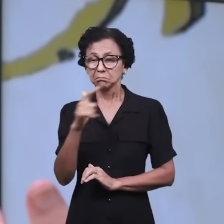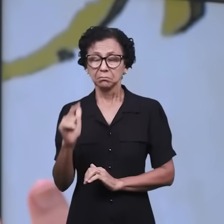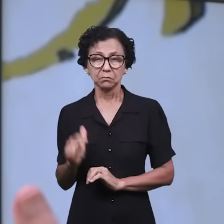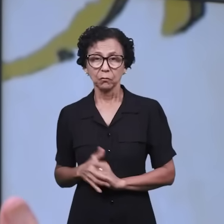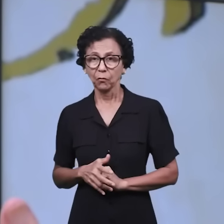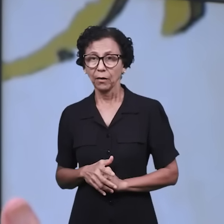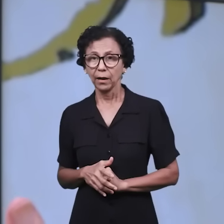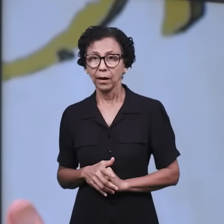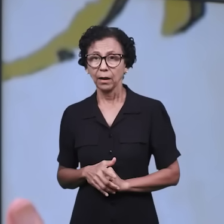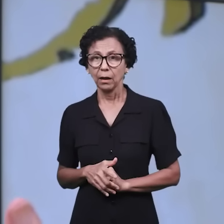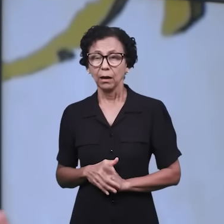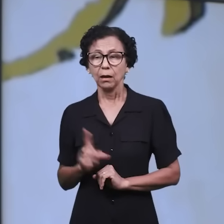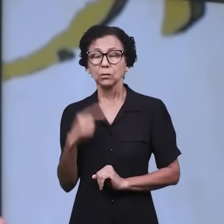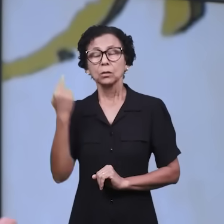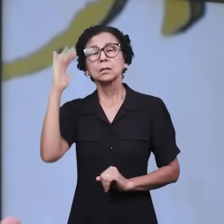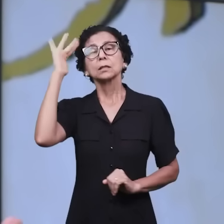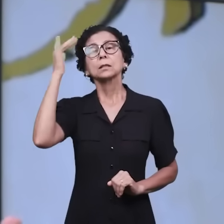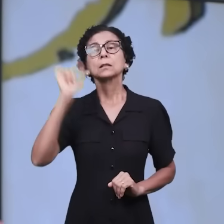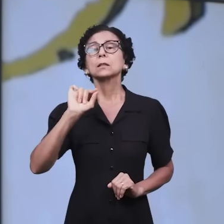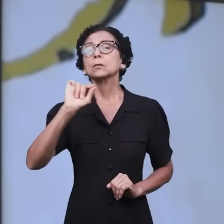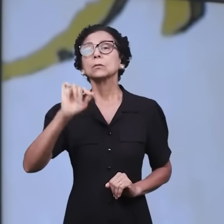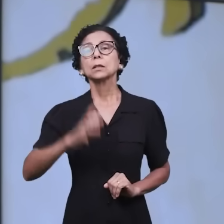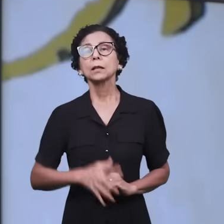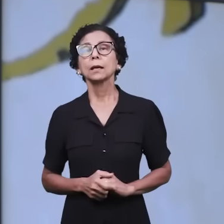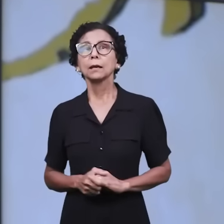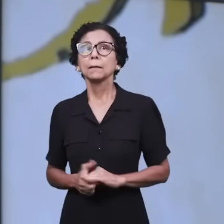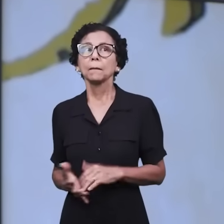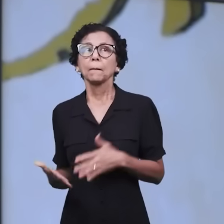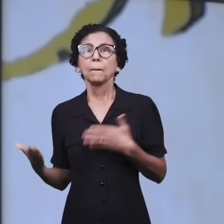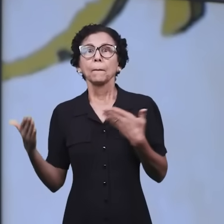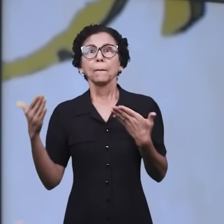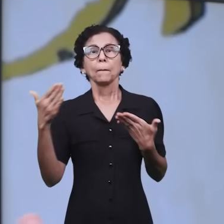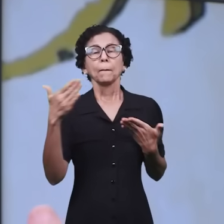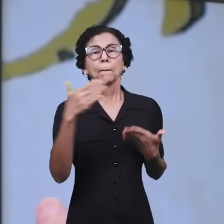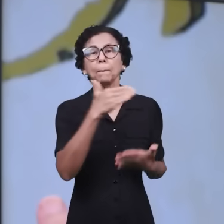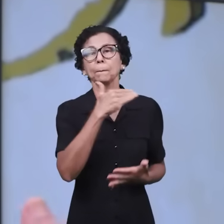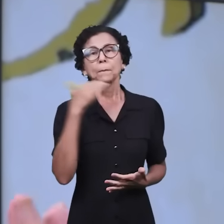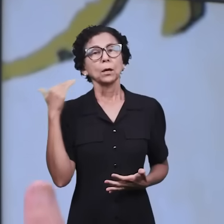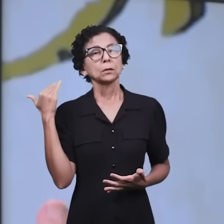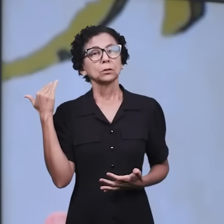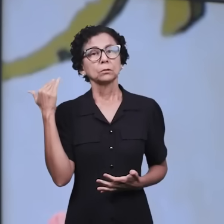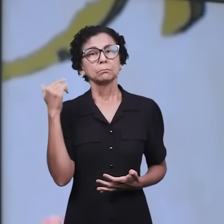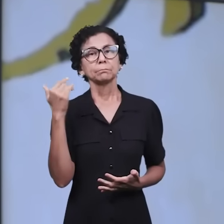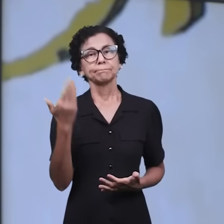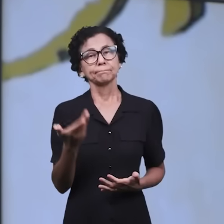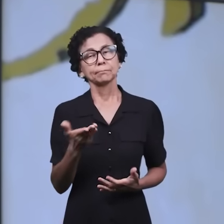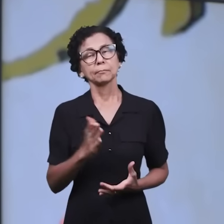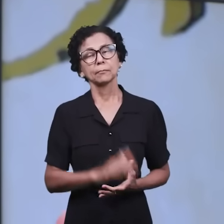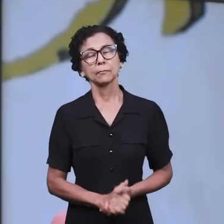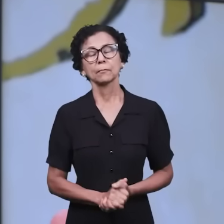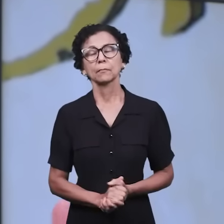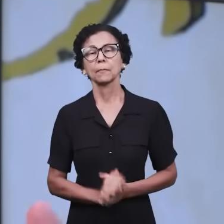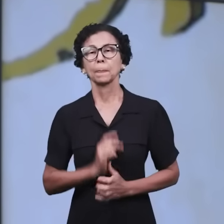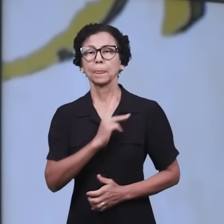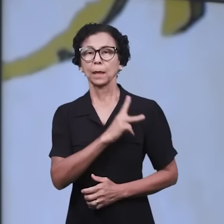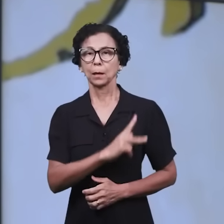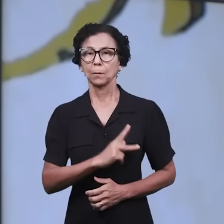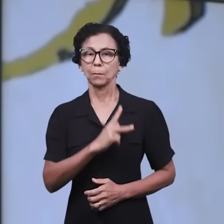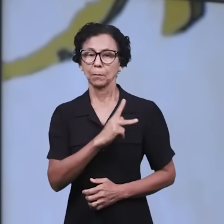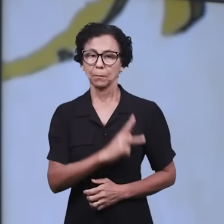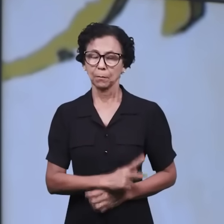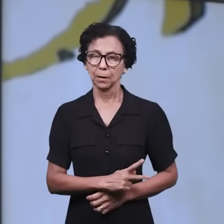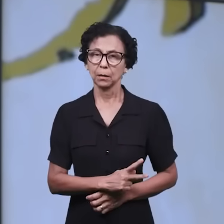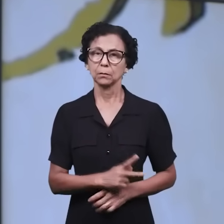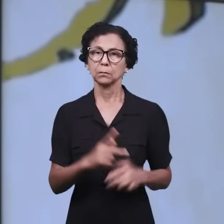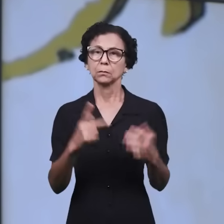vamos caminhar para a morte. E pronto, está tudo certo, né? Paulo, quando fala nesse momento, ele fala para esse momento que nós estamos vivendo, em